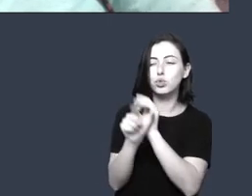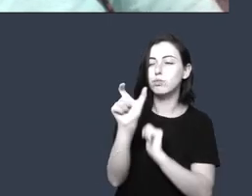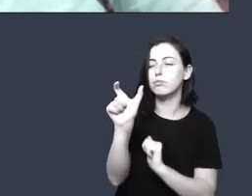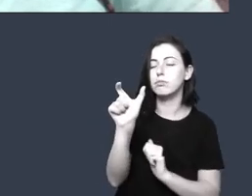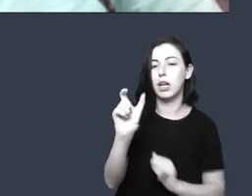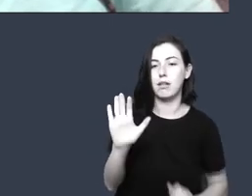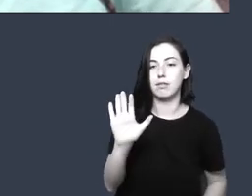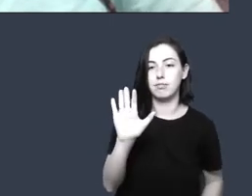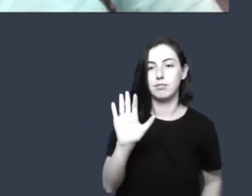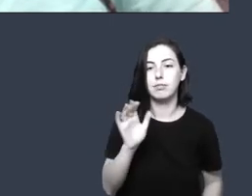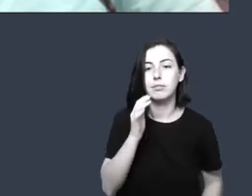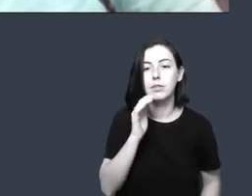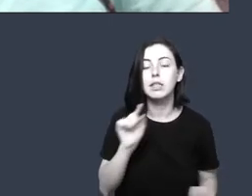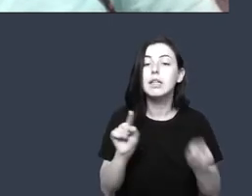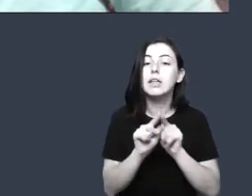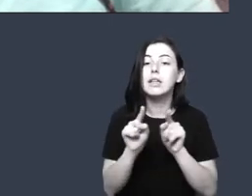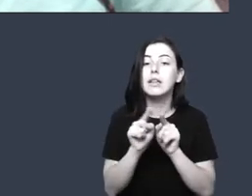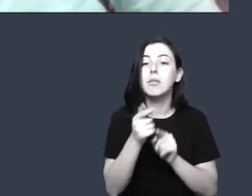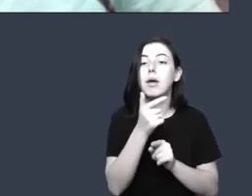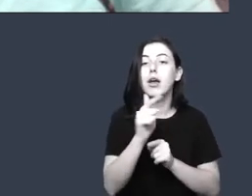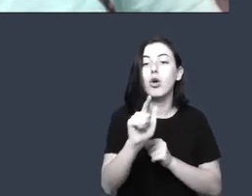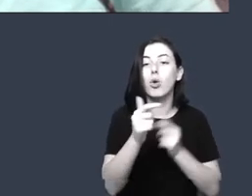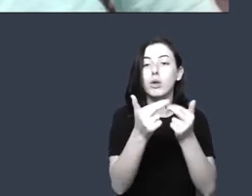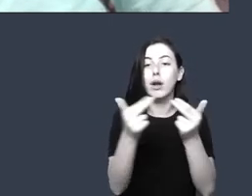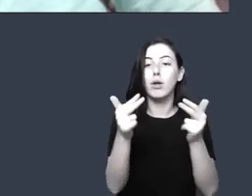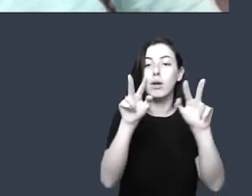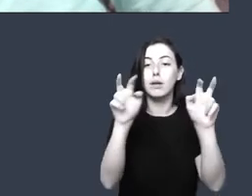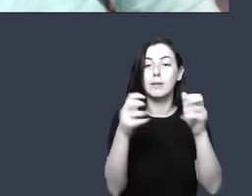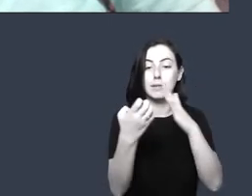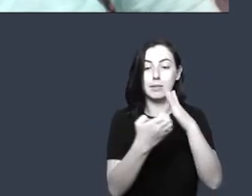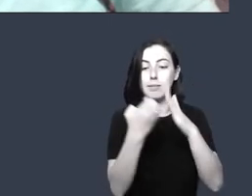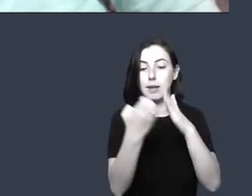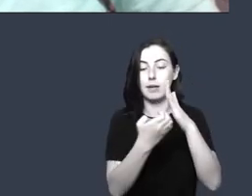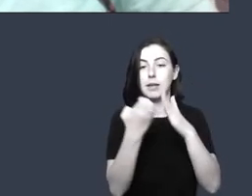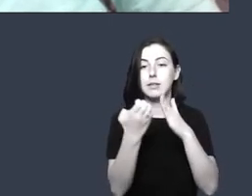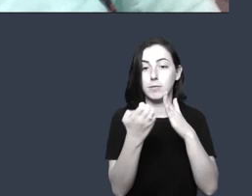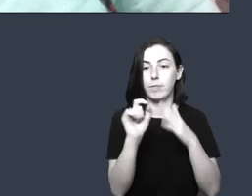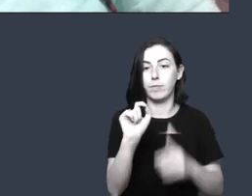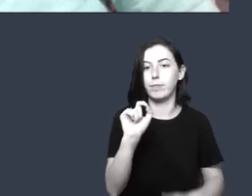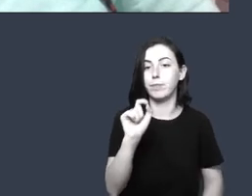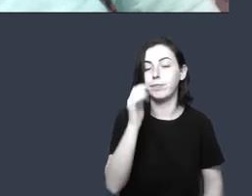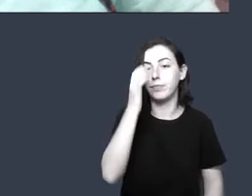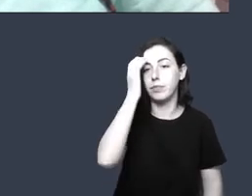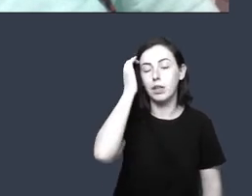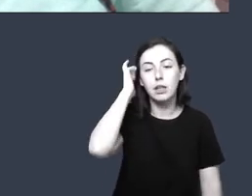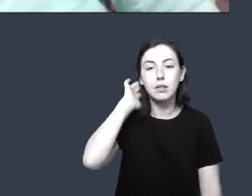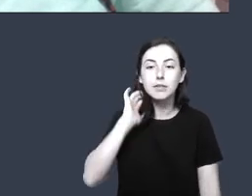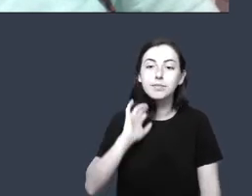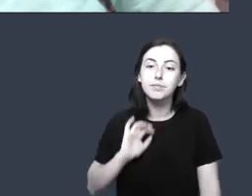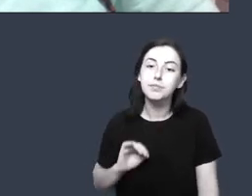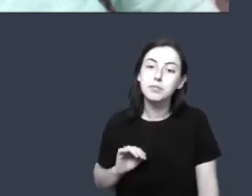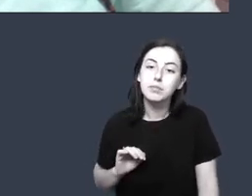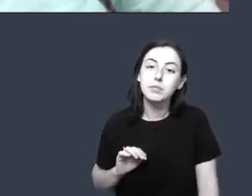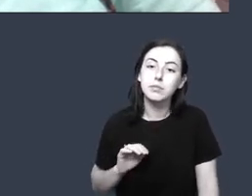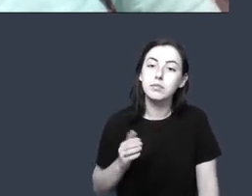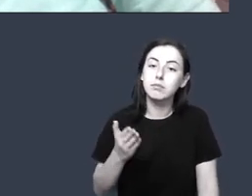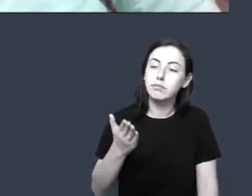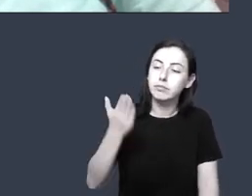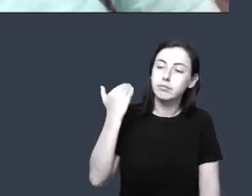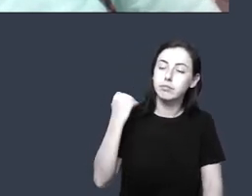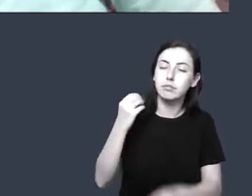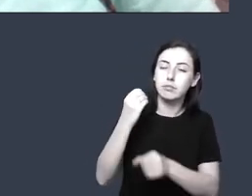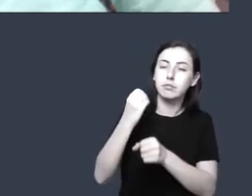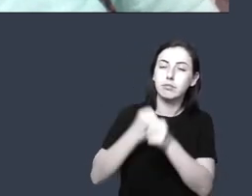E uma coisa que eu não falei do AI Inclusive, qual foi a história do AI Inclusive? O AI Inclusive ele veio ano passado, né? A minha ideia foi